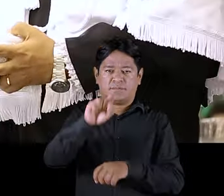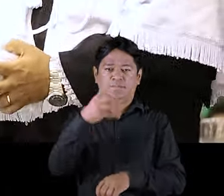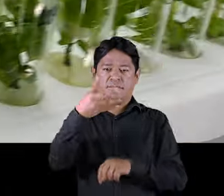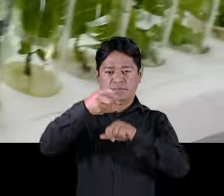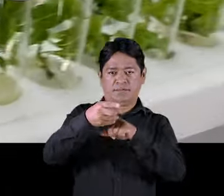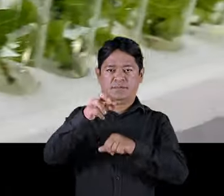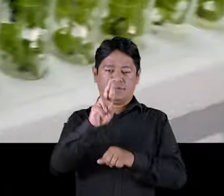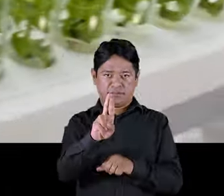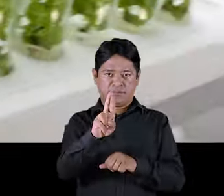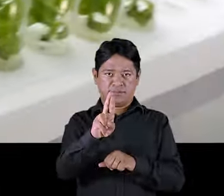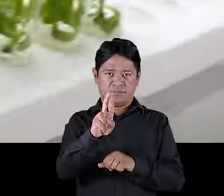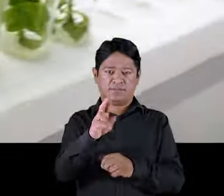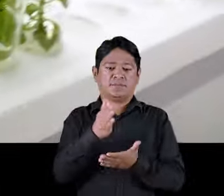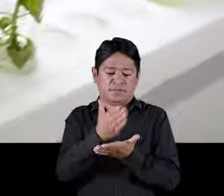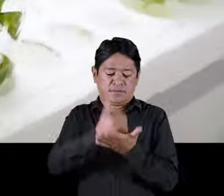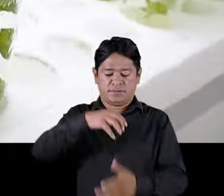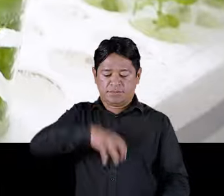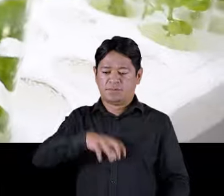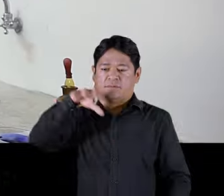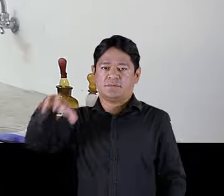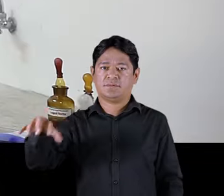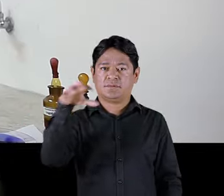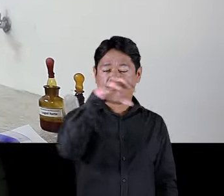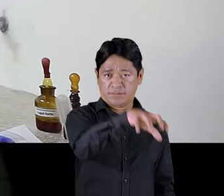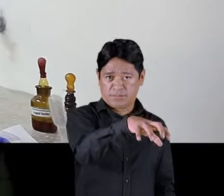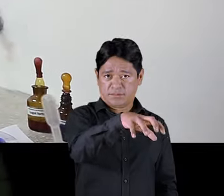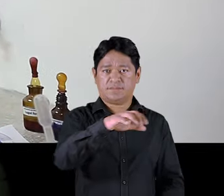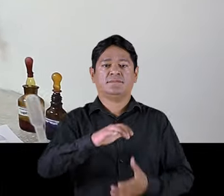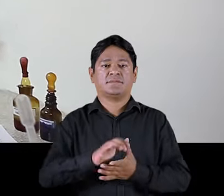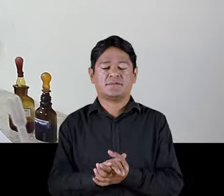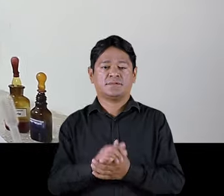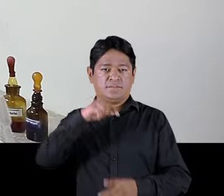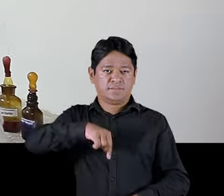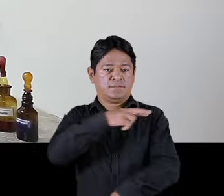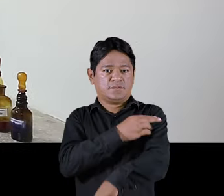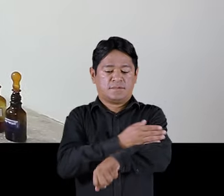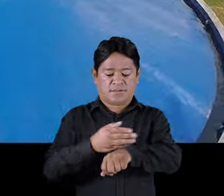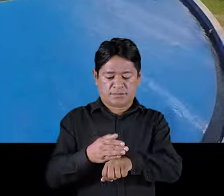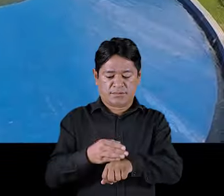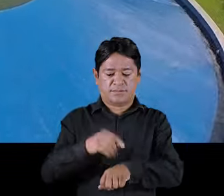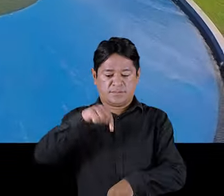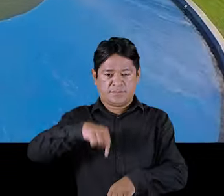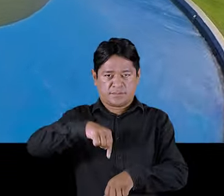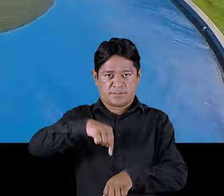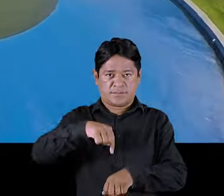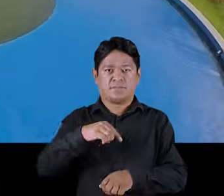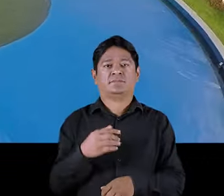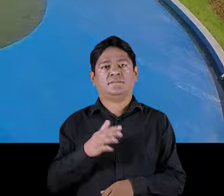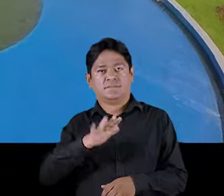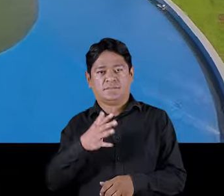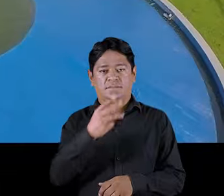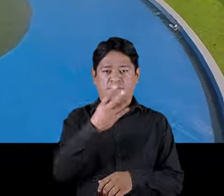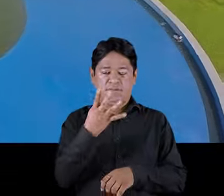pós-graduação, sendo 4 doutorados, distribuídos em 3 campi universitários, o campus Rio Branco, na capital,